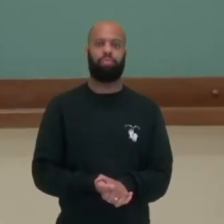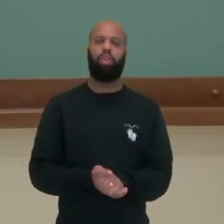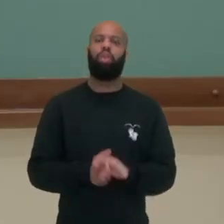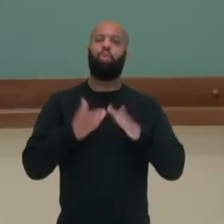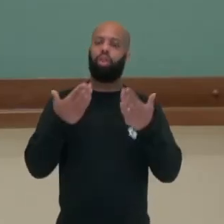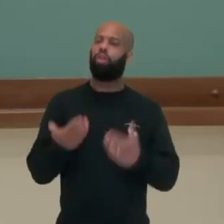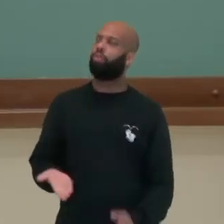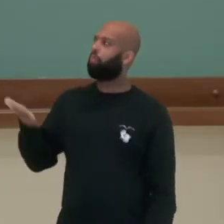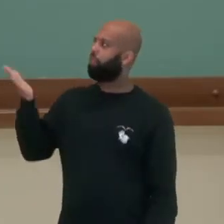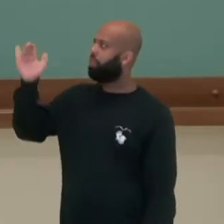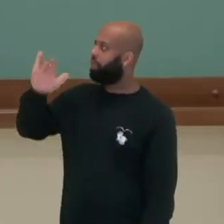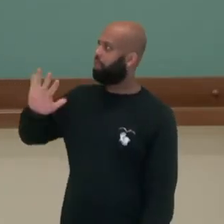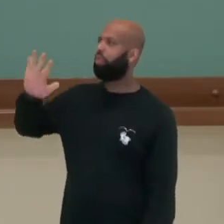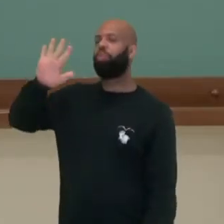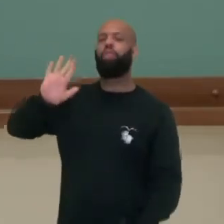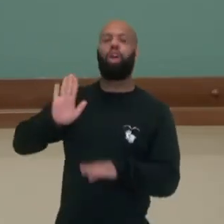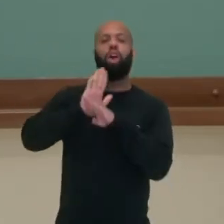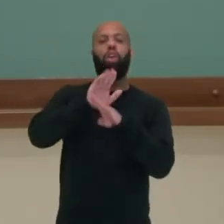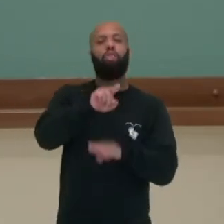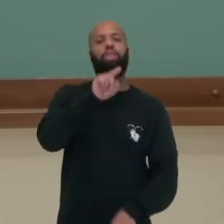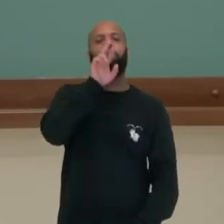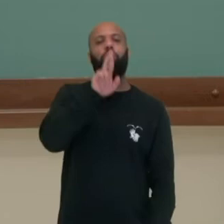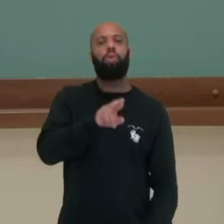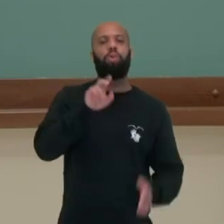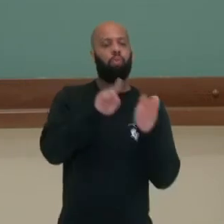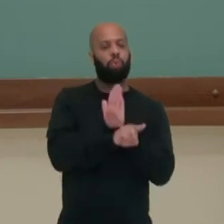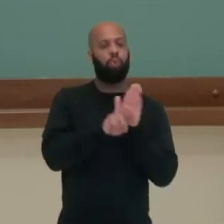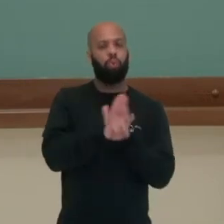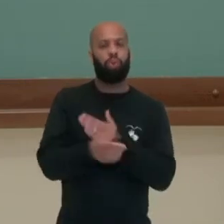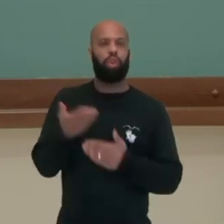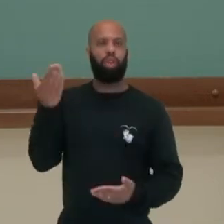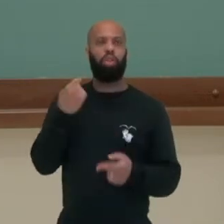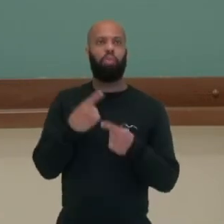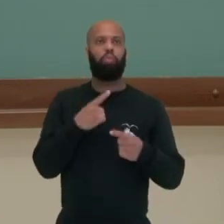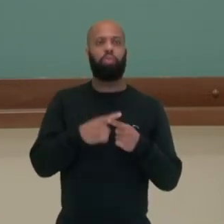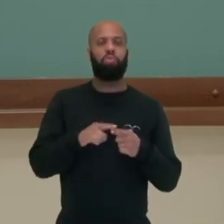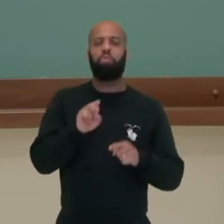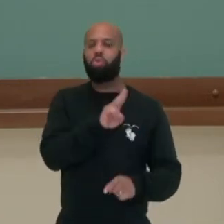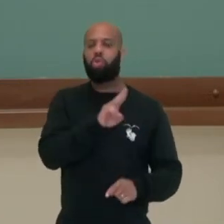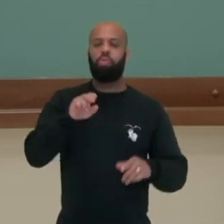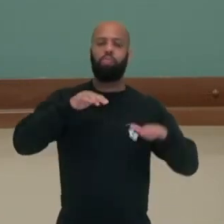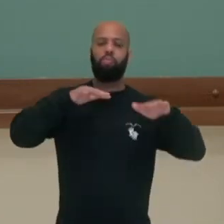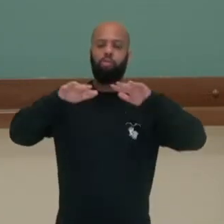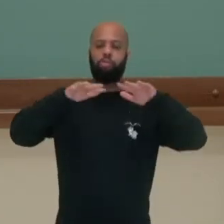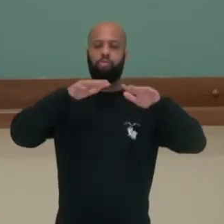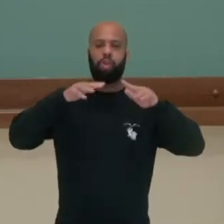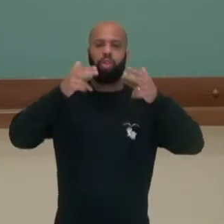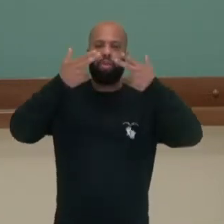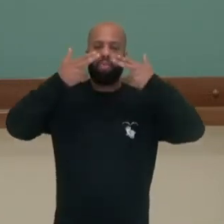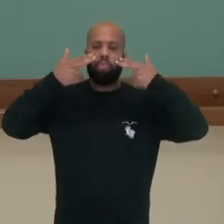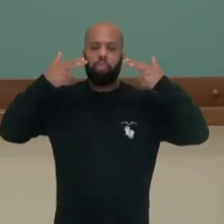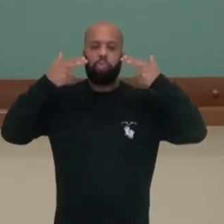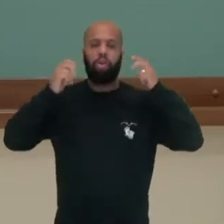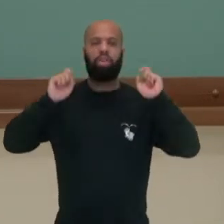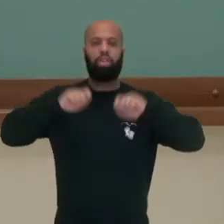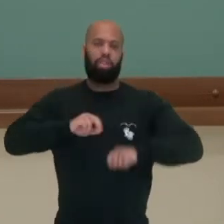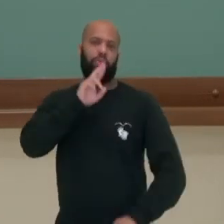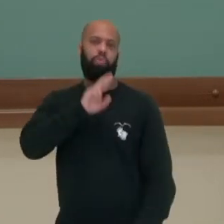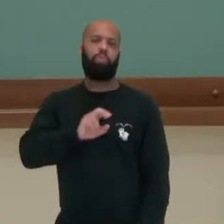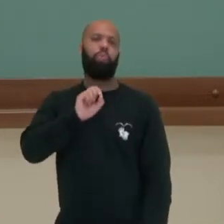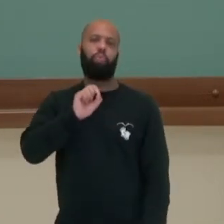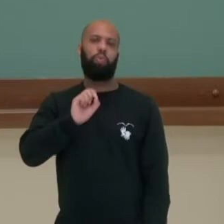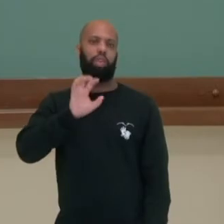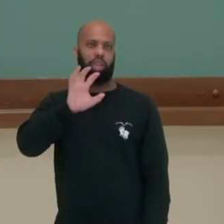Esta imagem, aliás, te ajudou a responder essa questão aí, e o próprio nome, o movimento Caras Pintadas, né, te ajuda a responder. O que foi